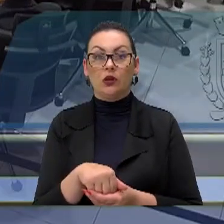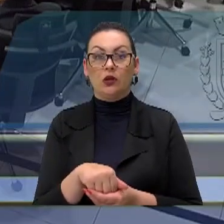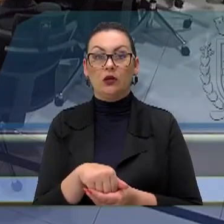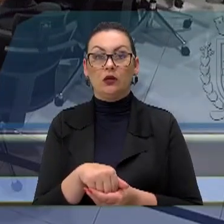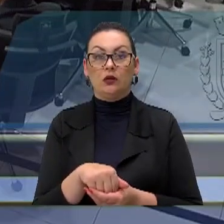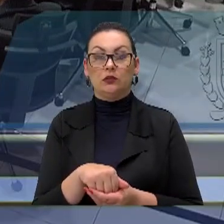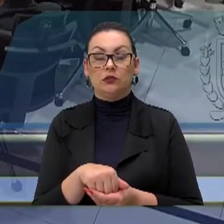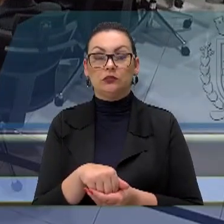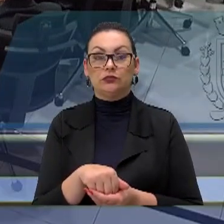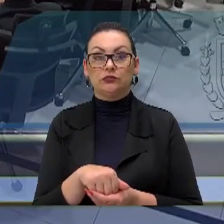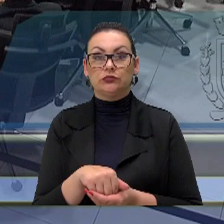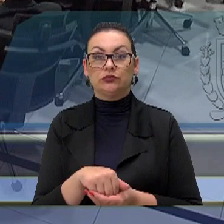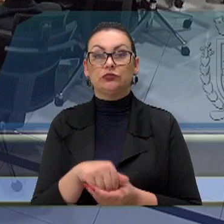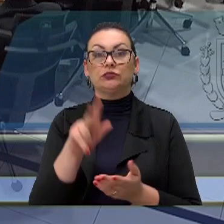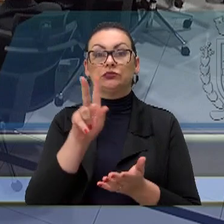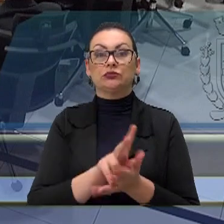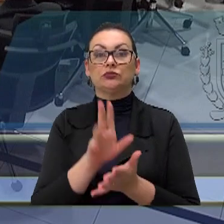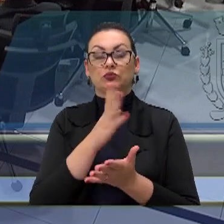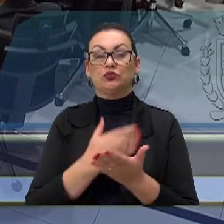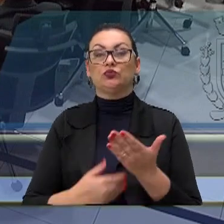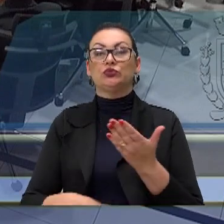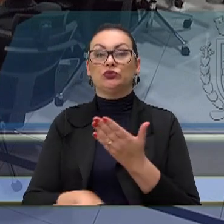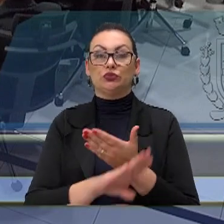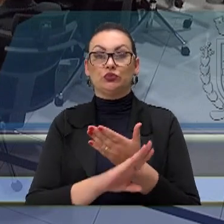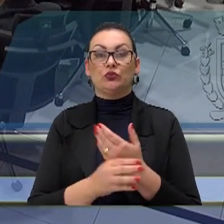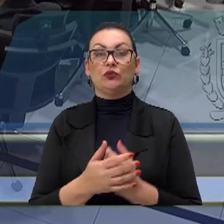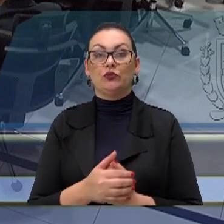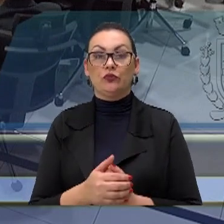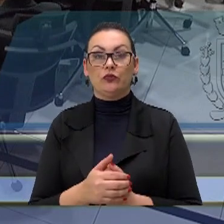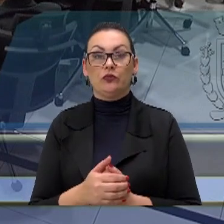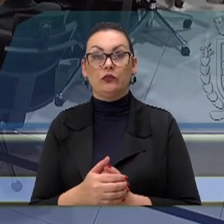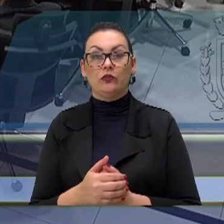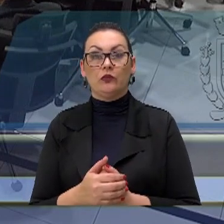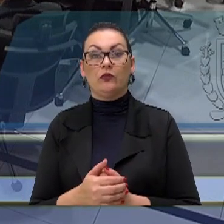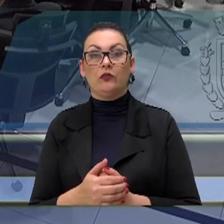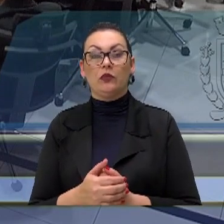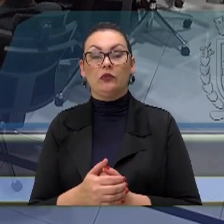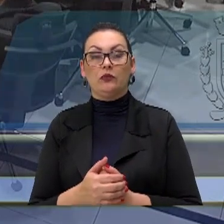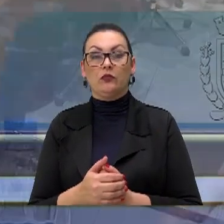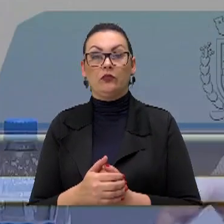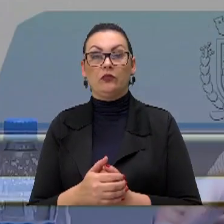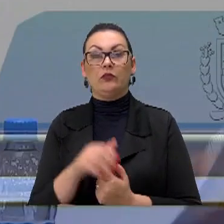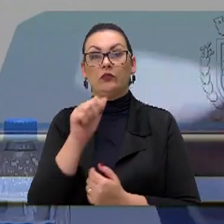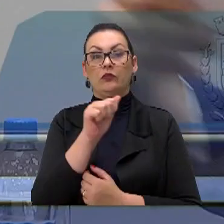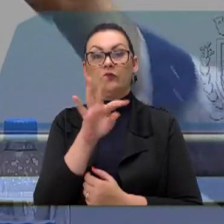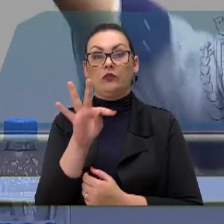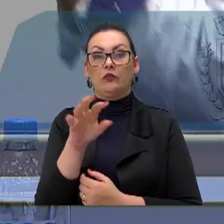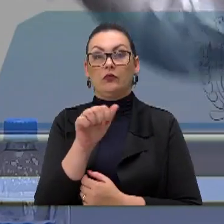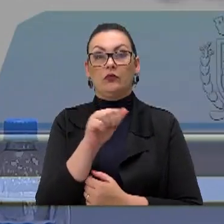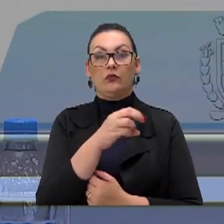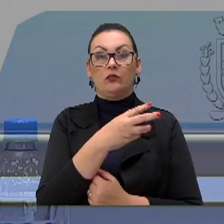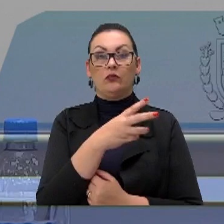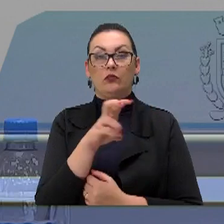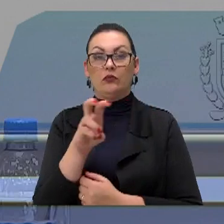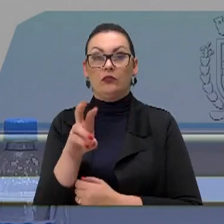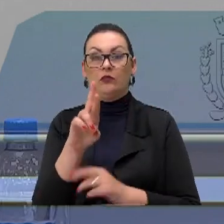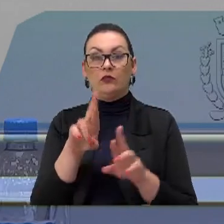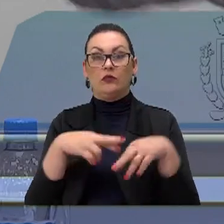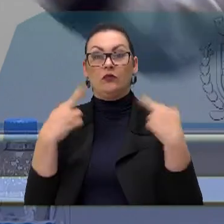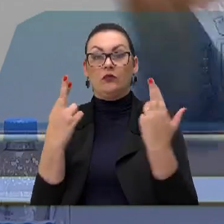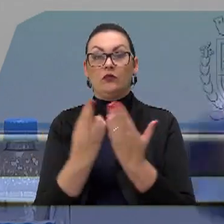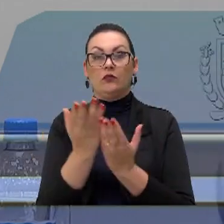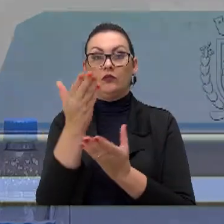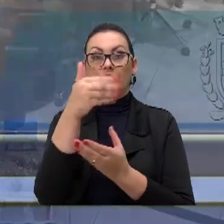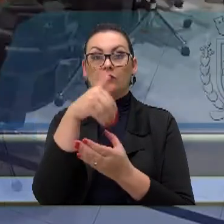Aprovado por unanimidade. a ata da 35ª reunião ordinária